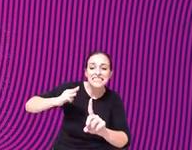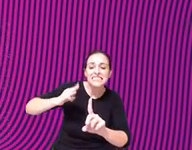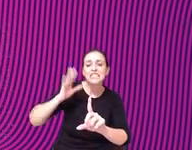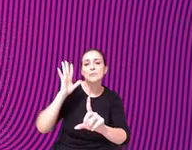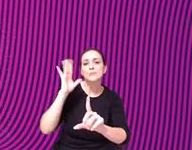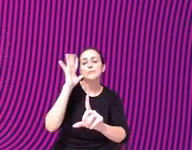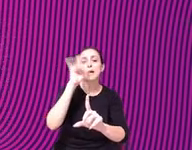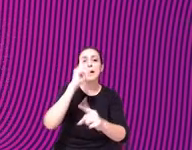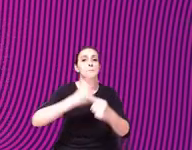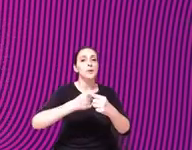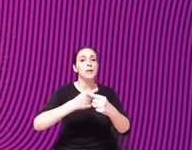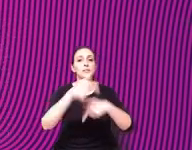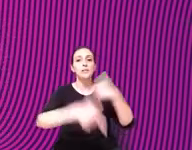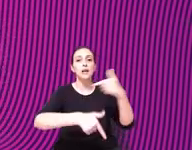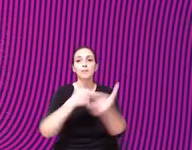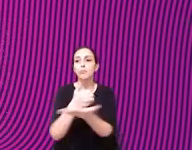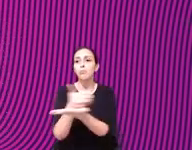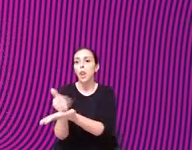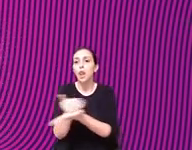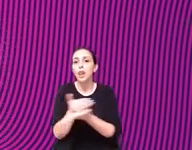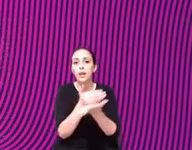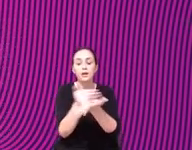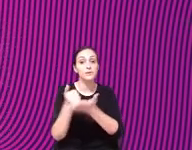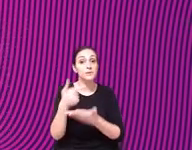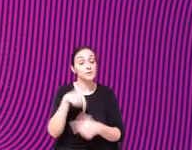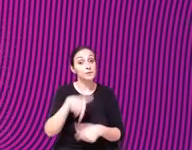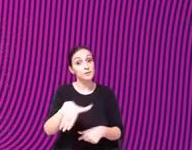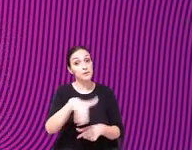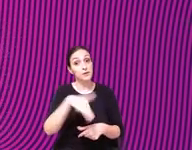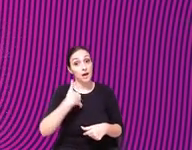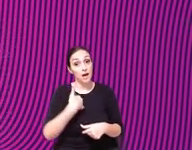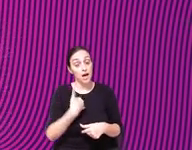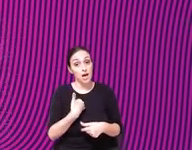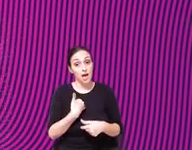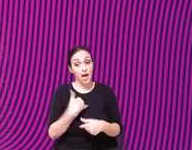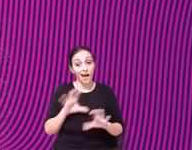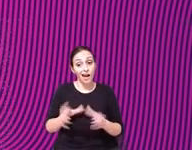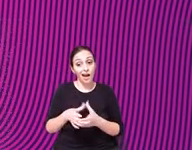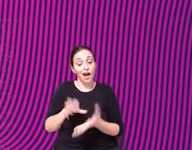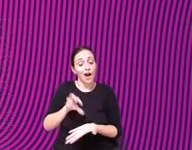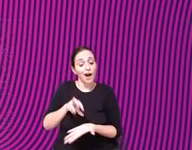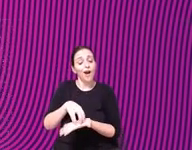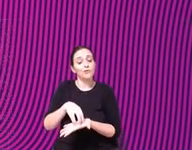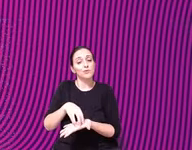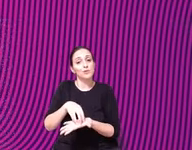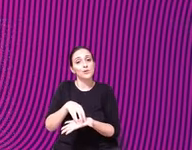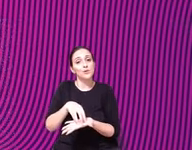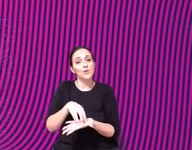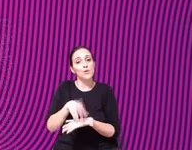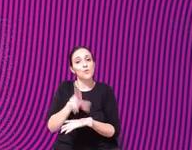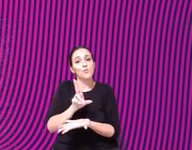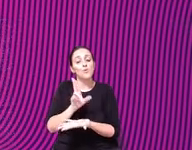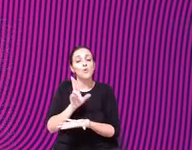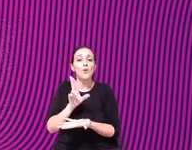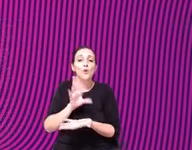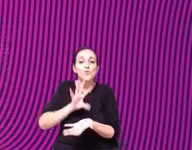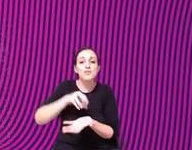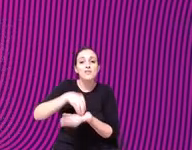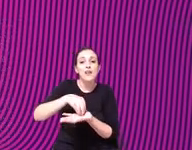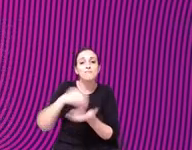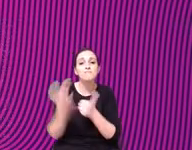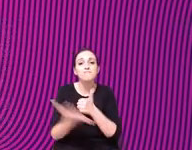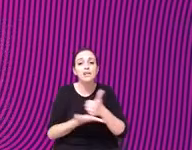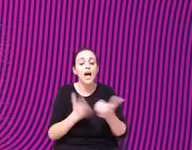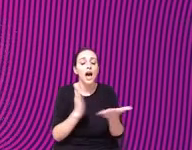fragmentados. Tem gente que está na unidade básica, tem um lugar que cuida do doente em